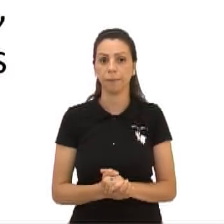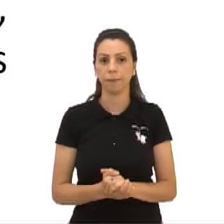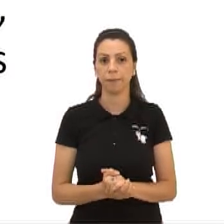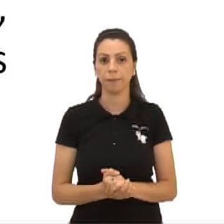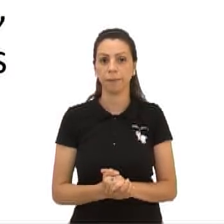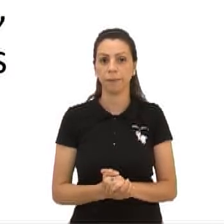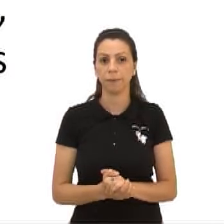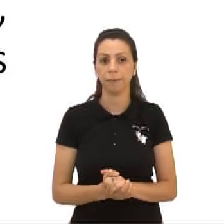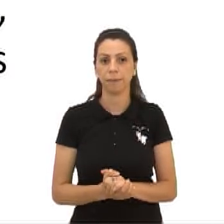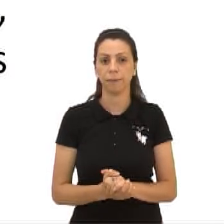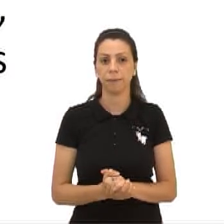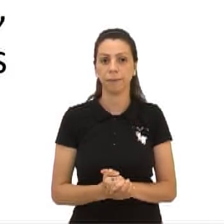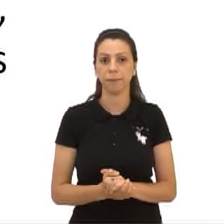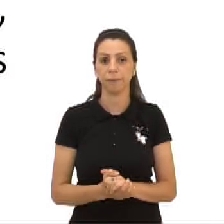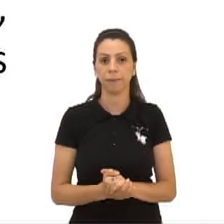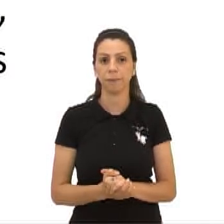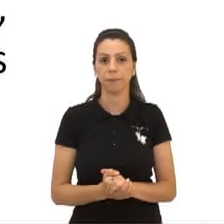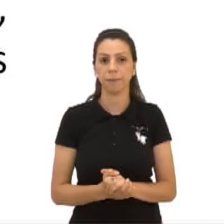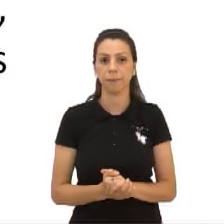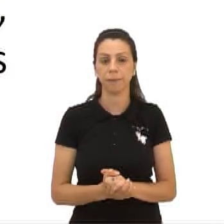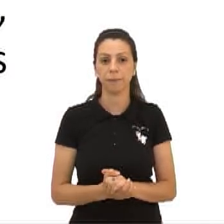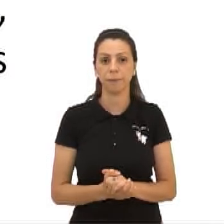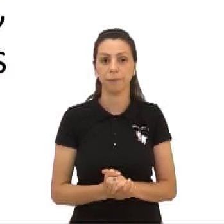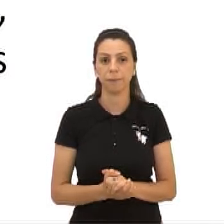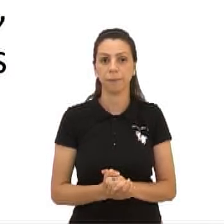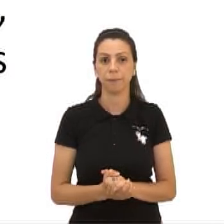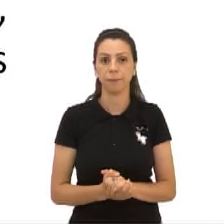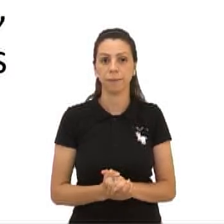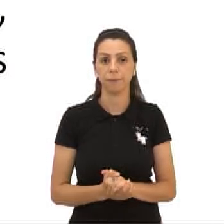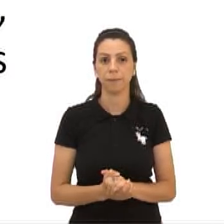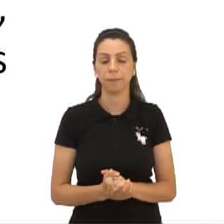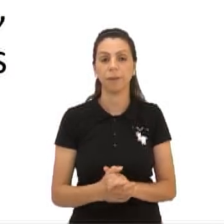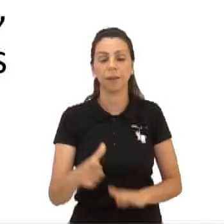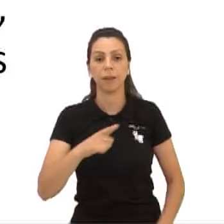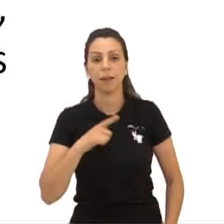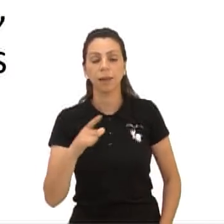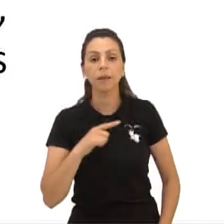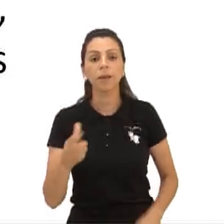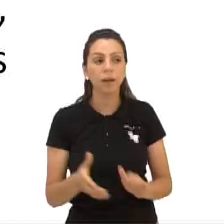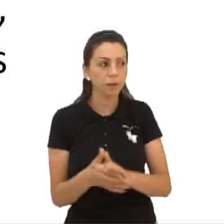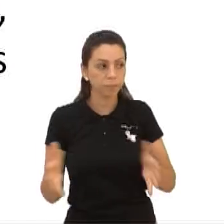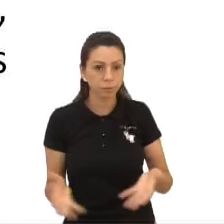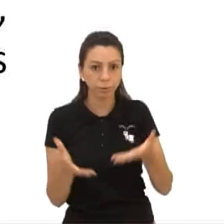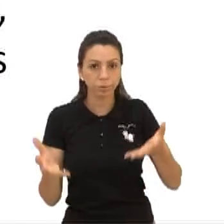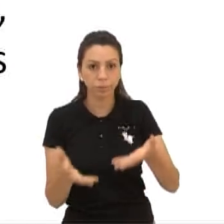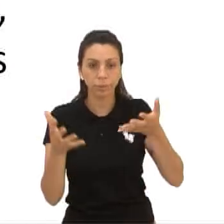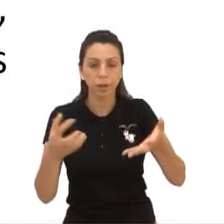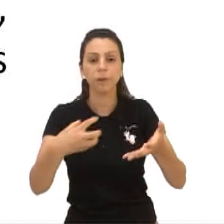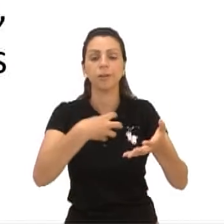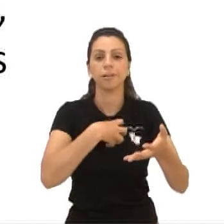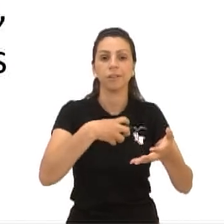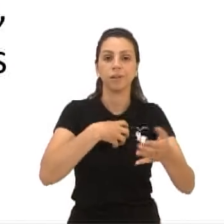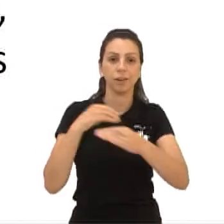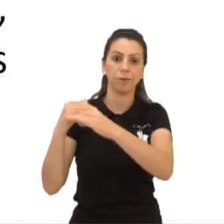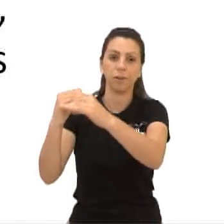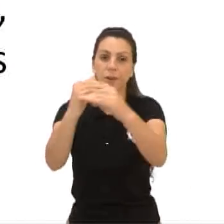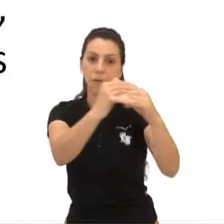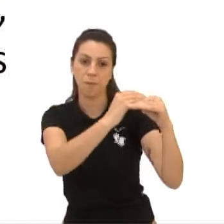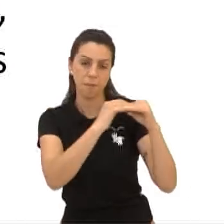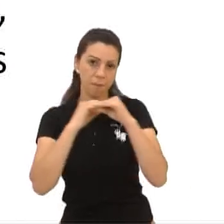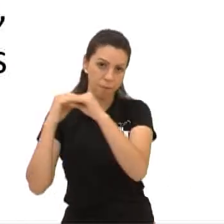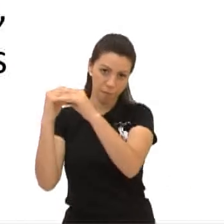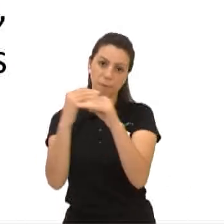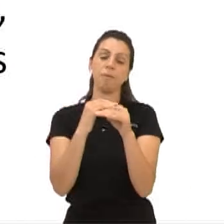sustentabilidade, que é favorecer aqueles que são os menos favorecidos, dar condições iguais a todo mundo. Isso